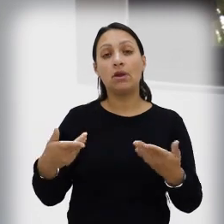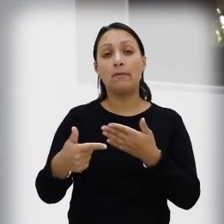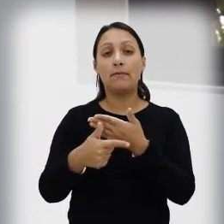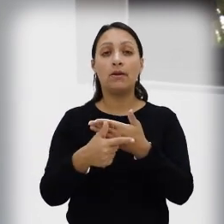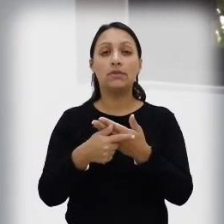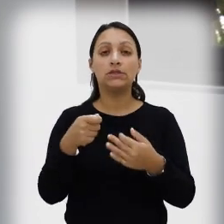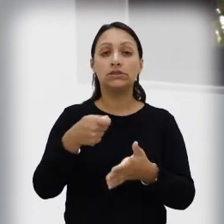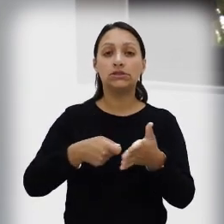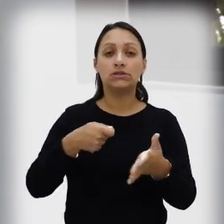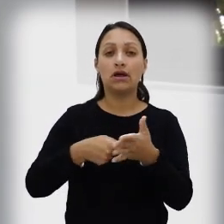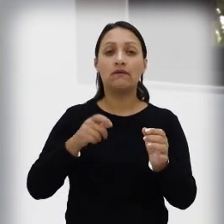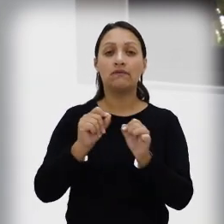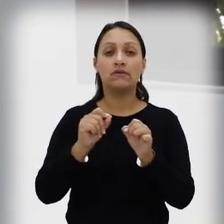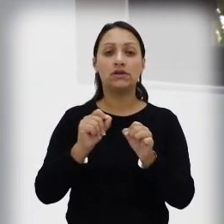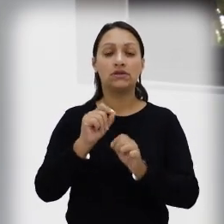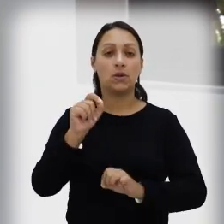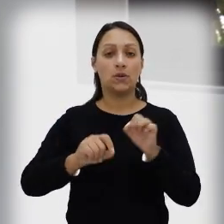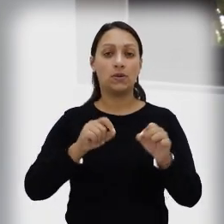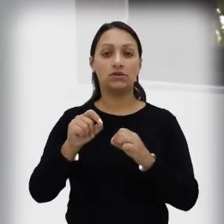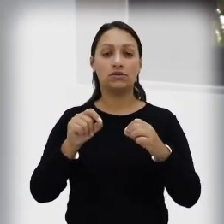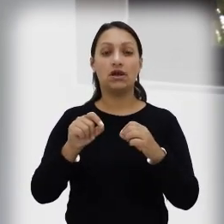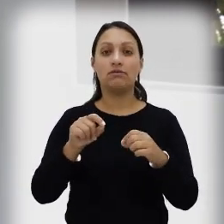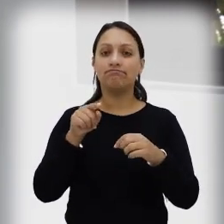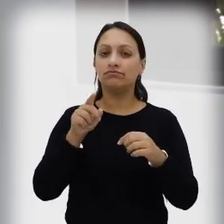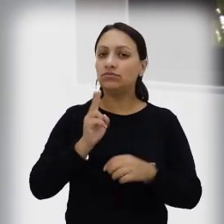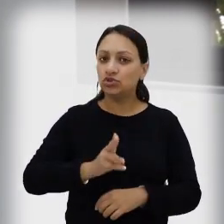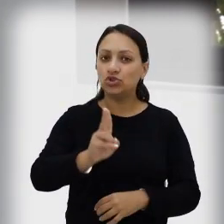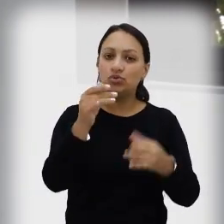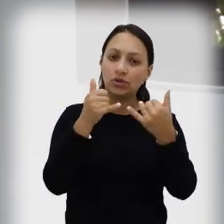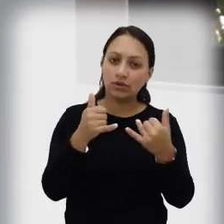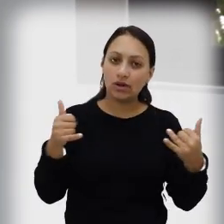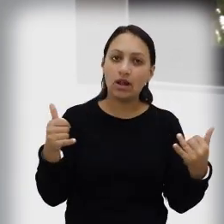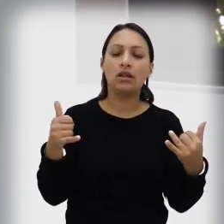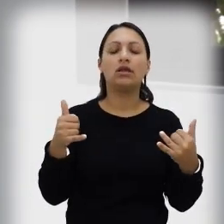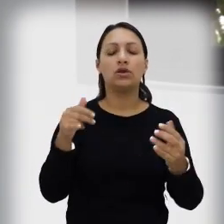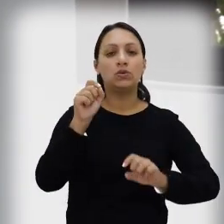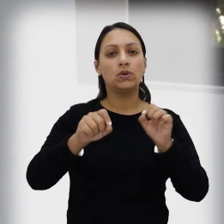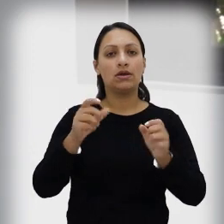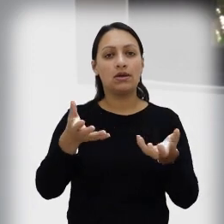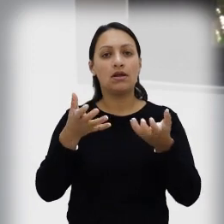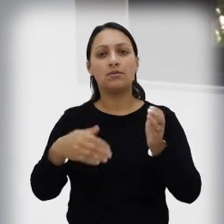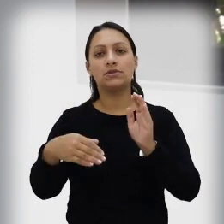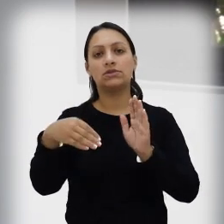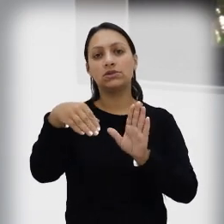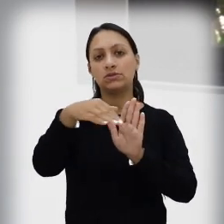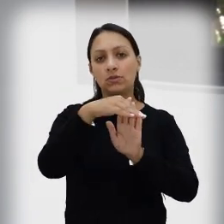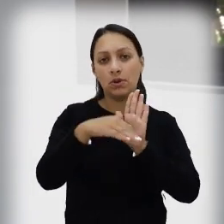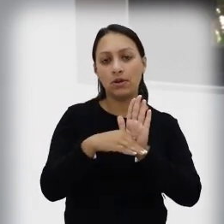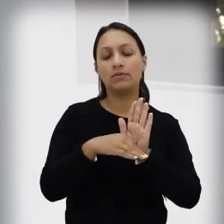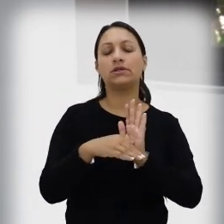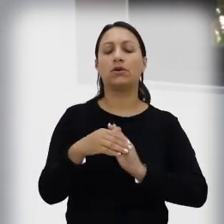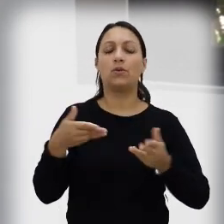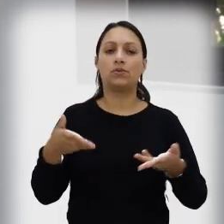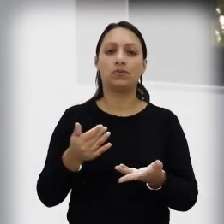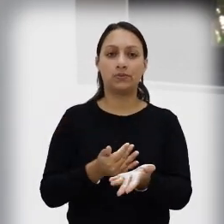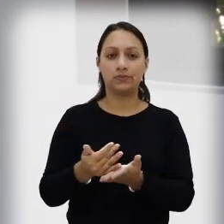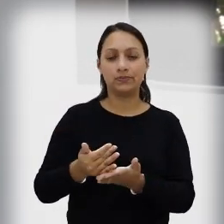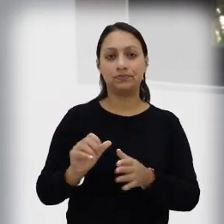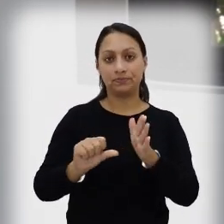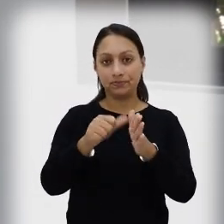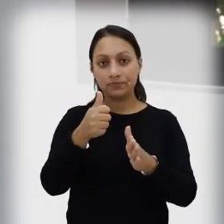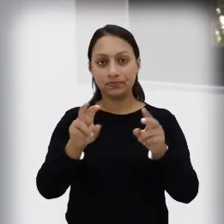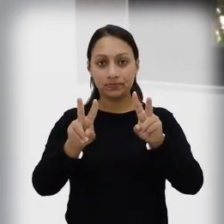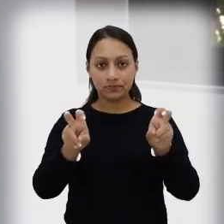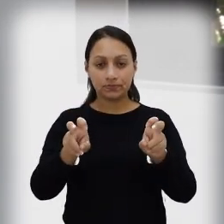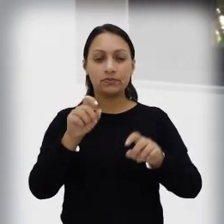eles estejam alinhados com aquilo que a gente pretende dentro do programa. Tá? Então, a gente começa hoje, de fato, e o primeiro tema que a